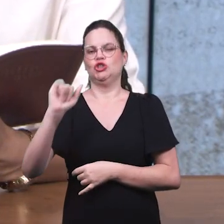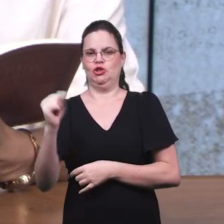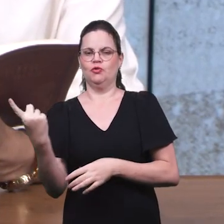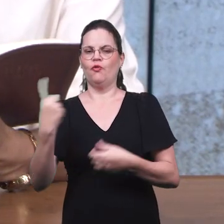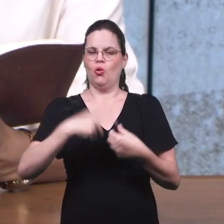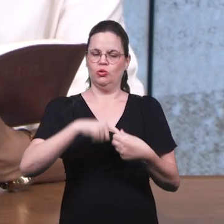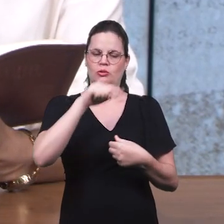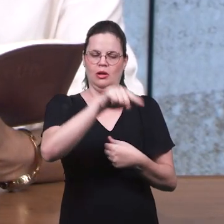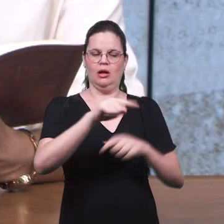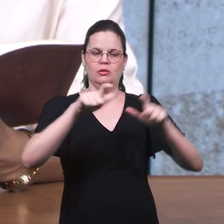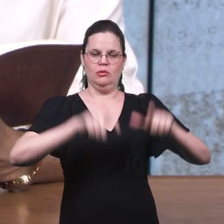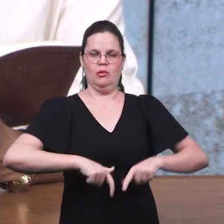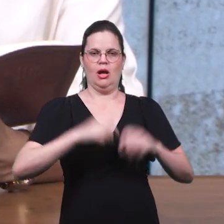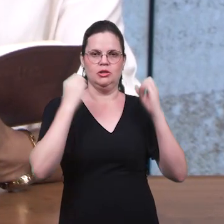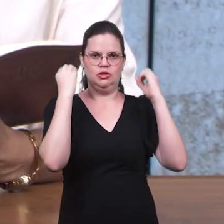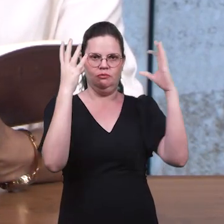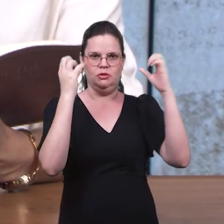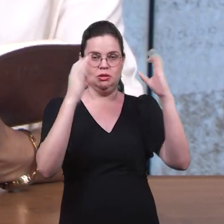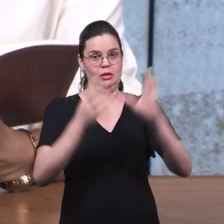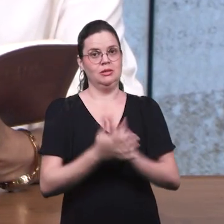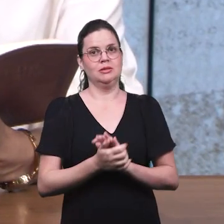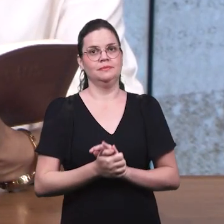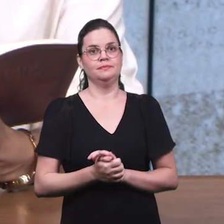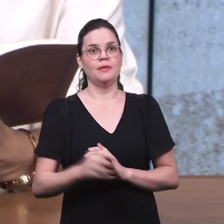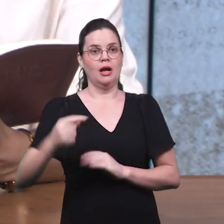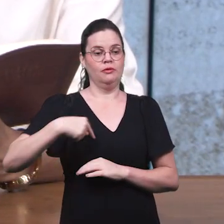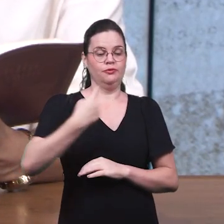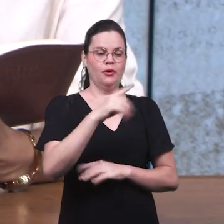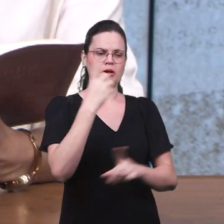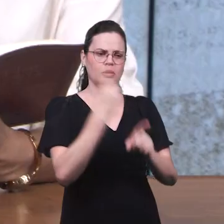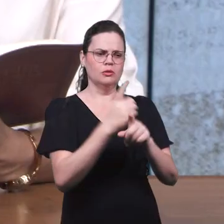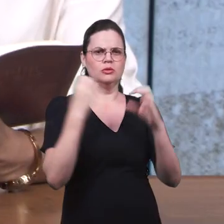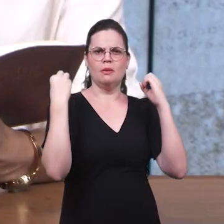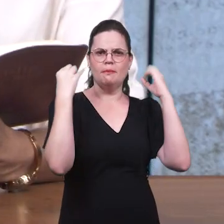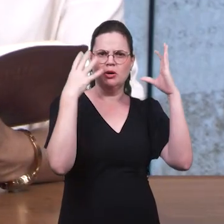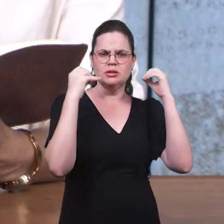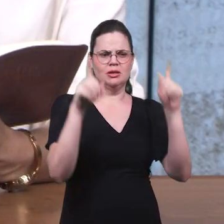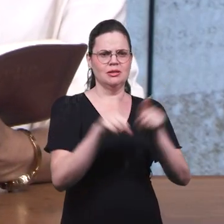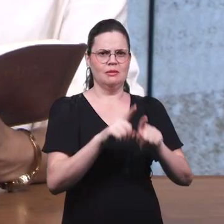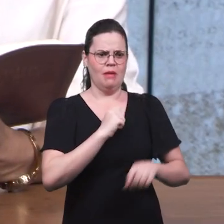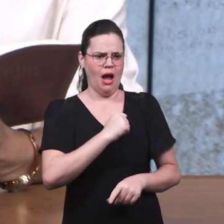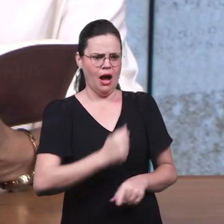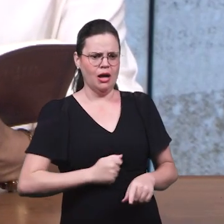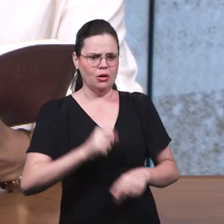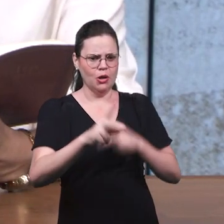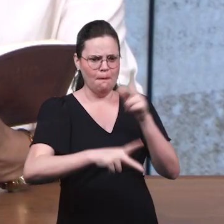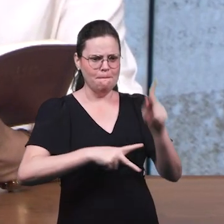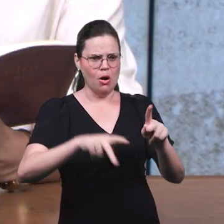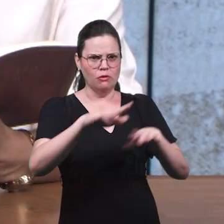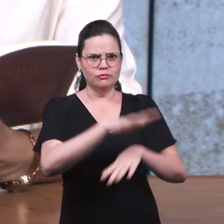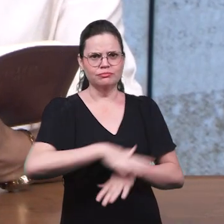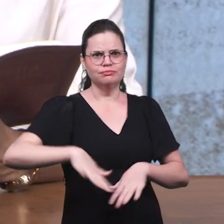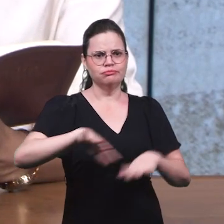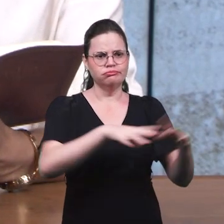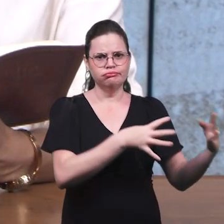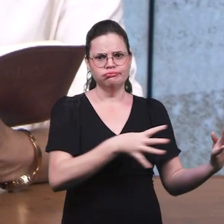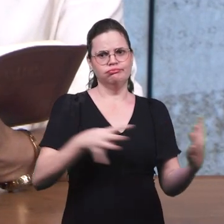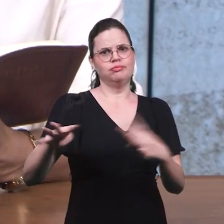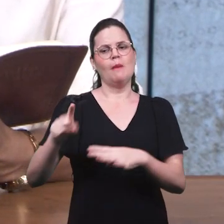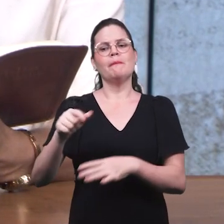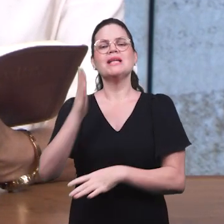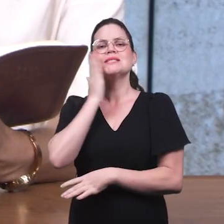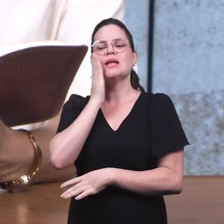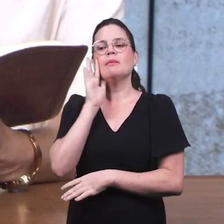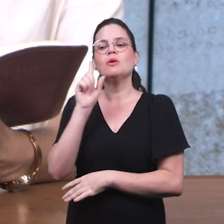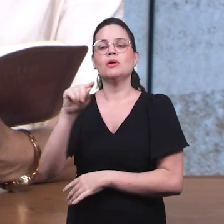E caminharam e vieram a Moisés e a Arão e a toda a congregação dos filhos de Israel no